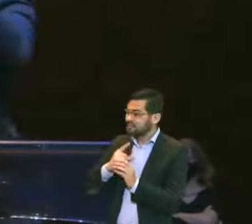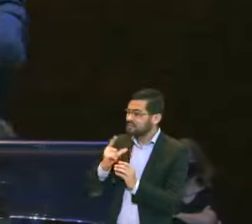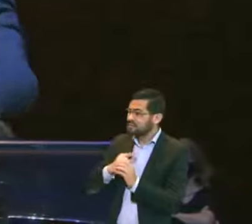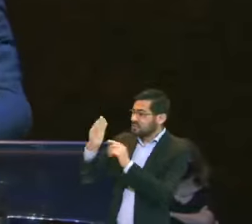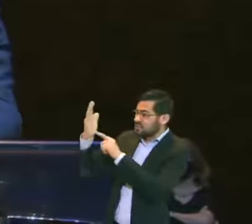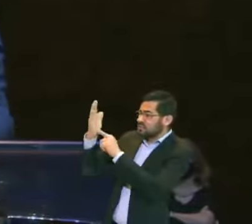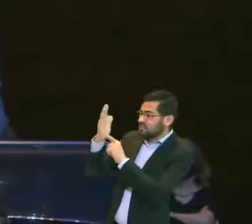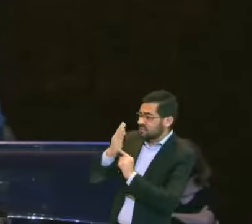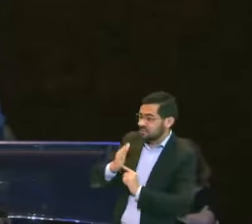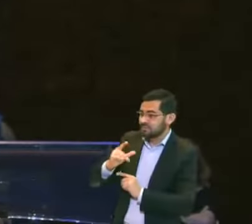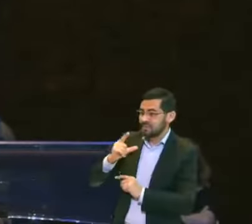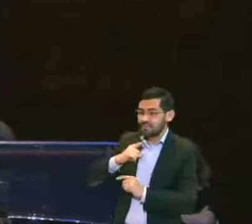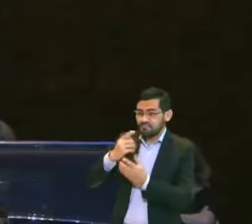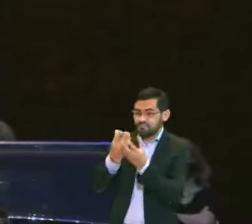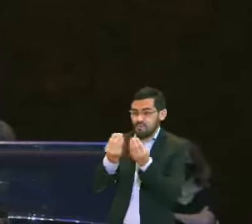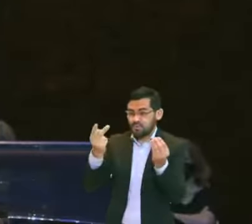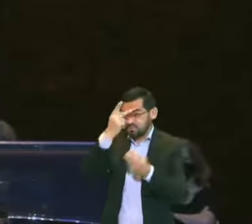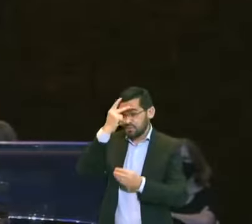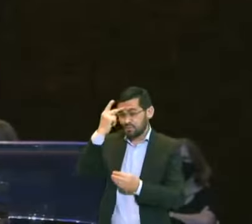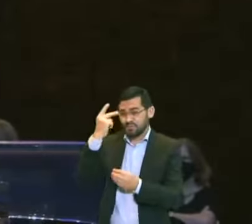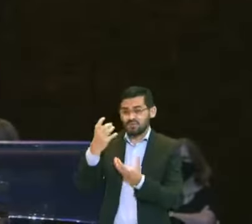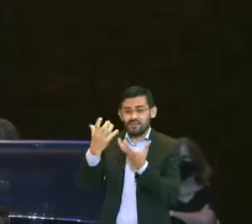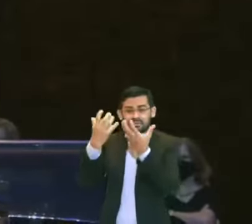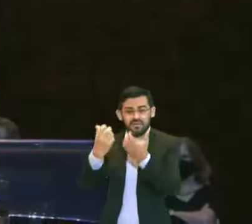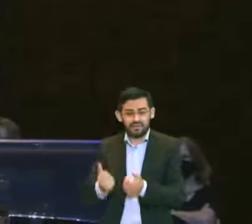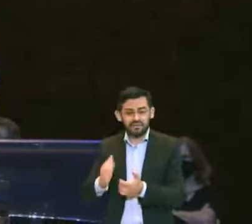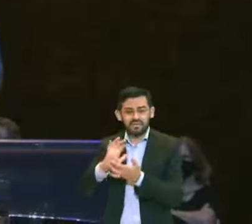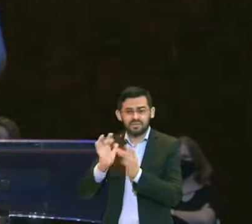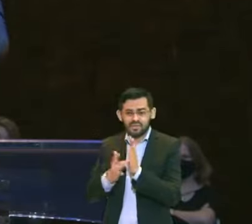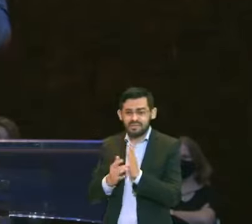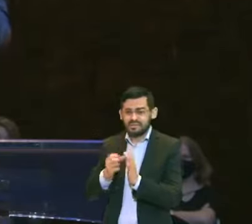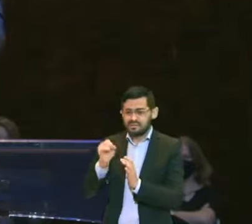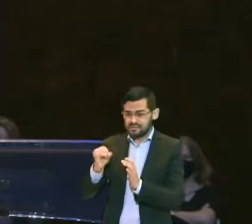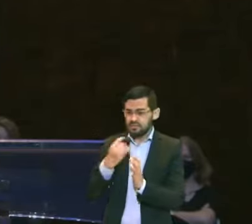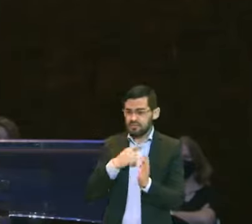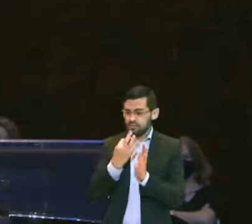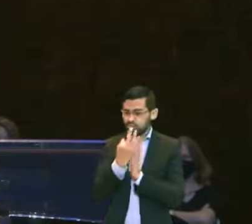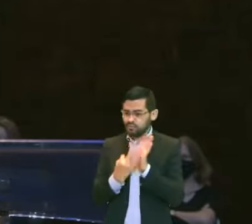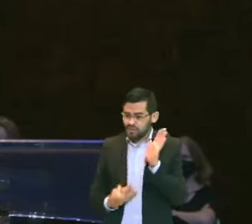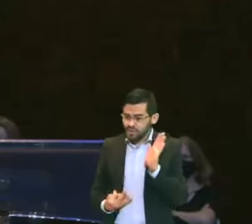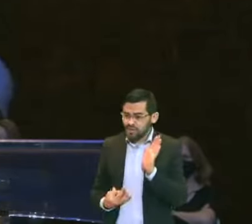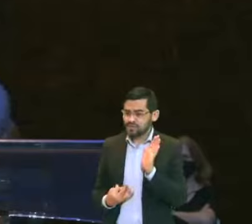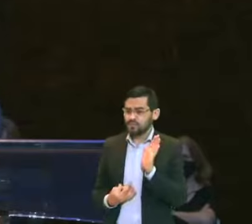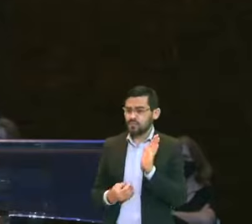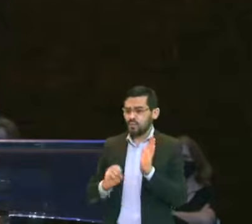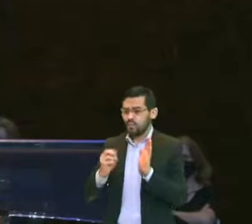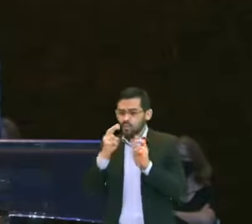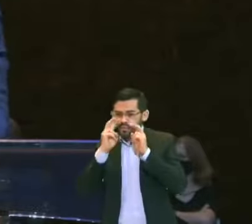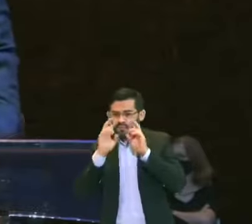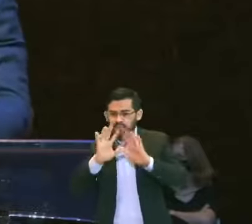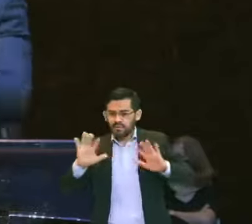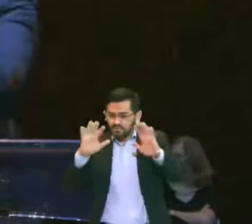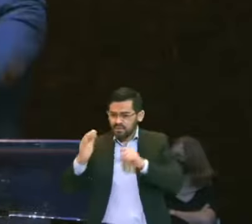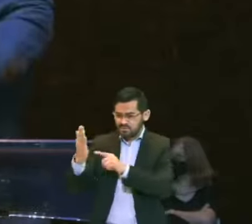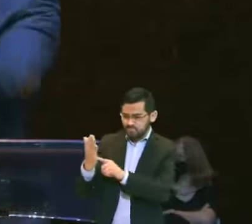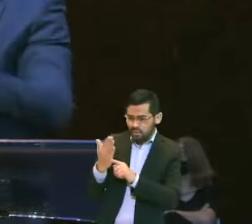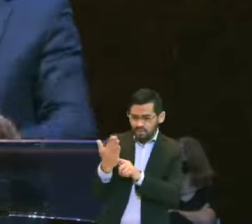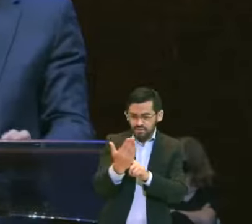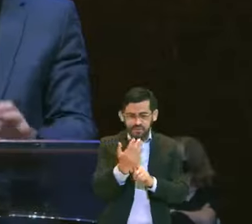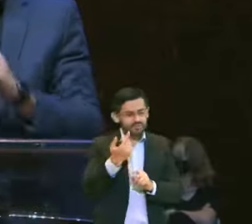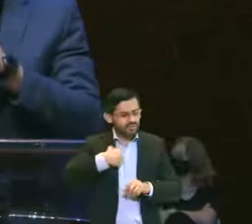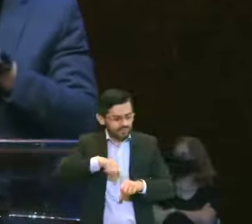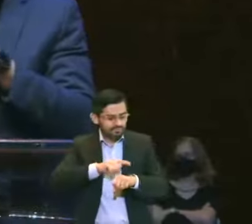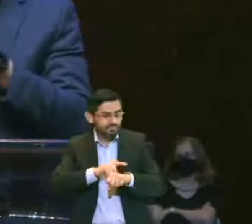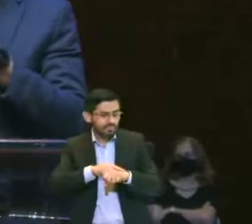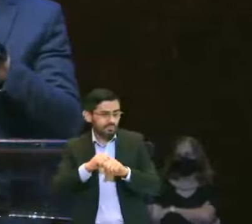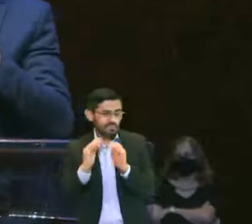não sei como. Se vier um texto para você da Bíblia, uma imagem, alguma coisa, compartilha com a gente. E a gente teve um tempo de